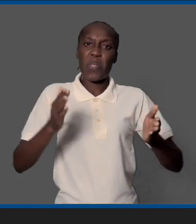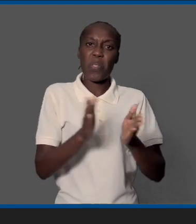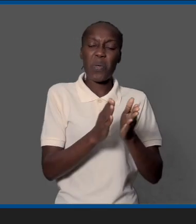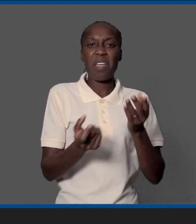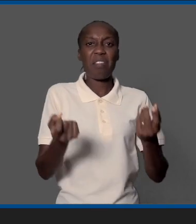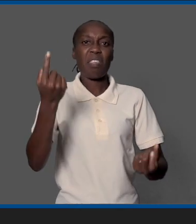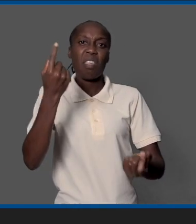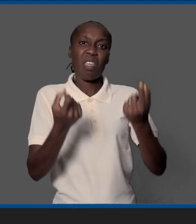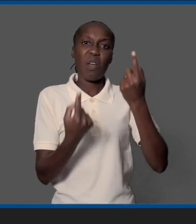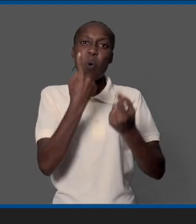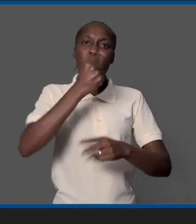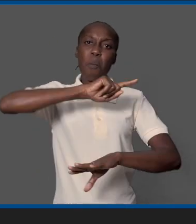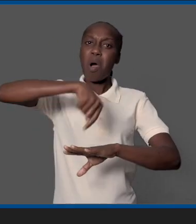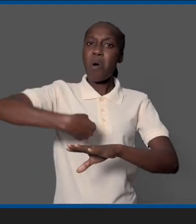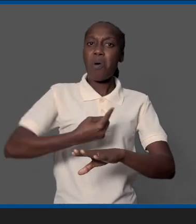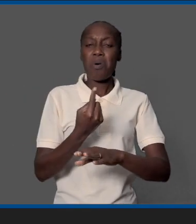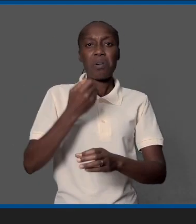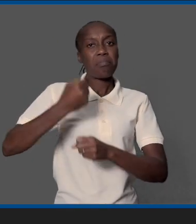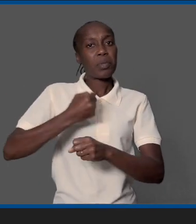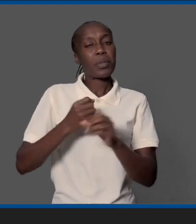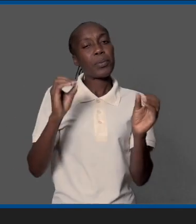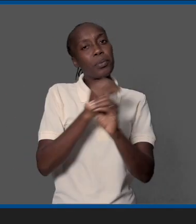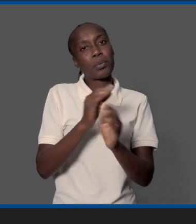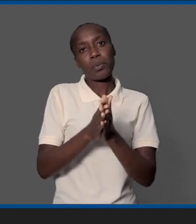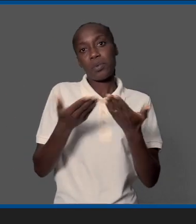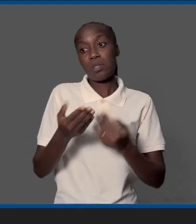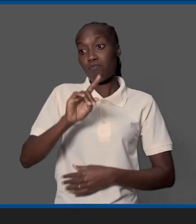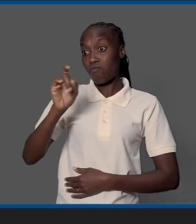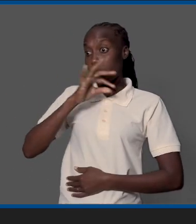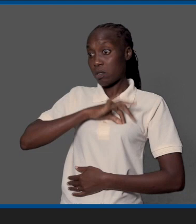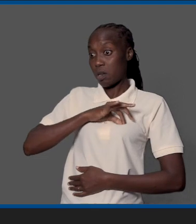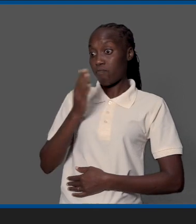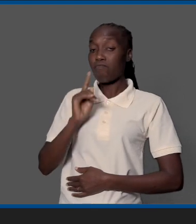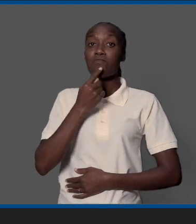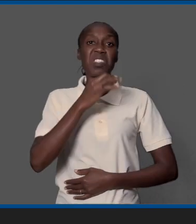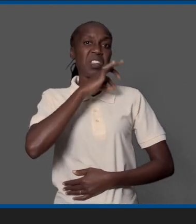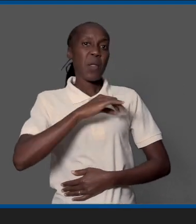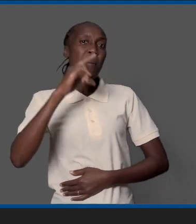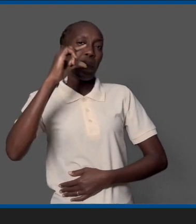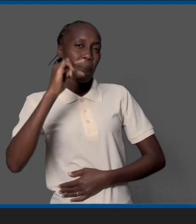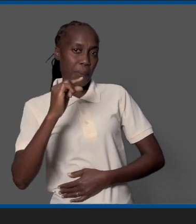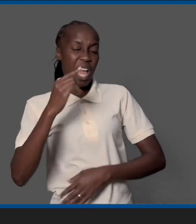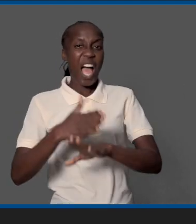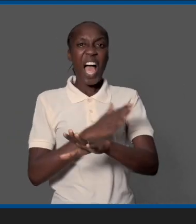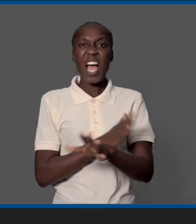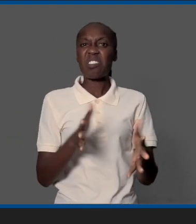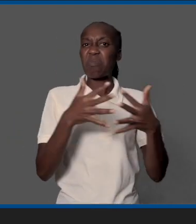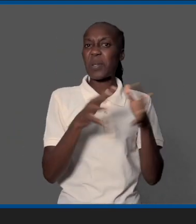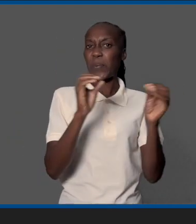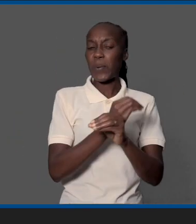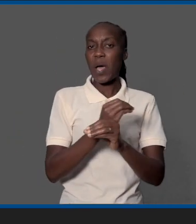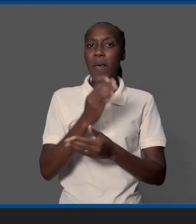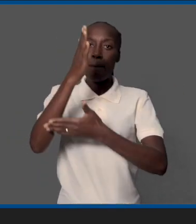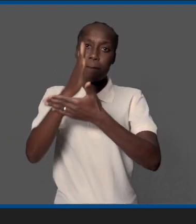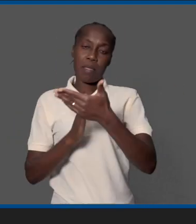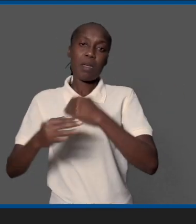vem um e outro, de vez em quando. Ficamos uma hora de trabalhar e sim. E o salário? O salário também baixou. Em